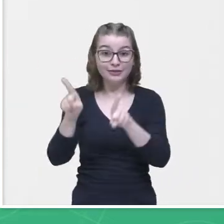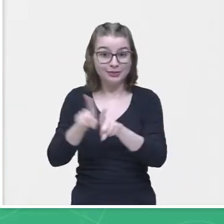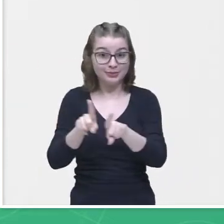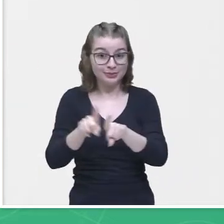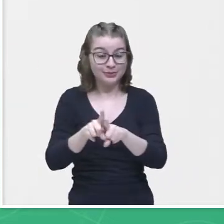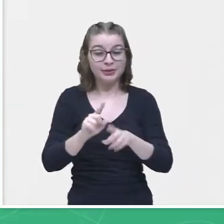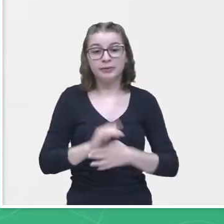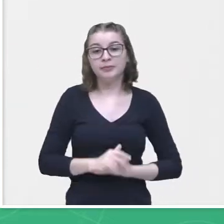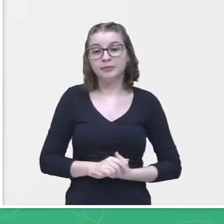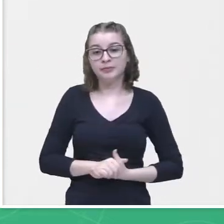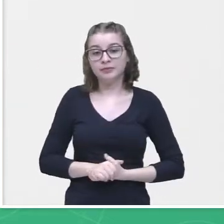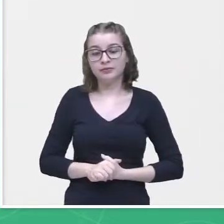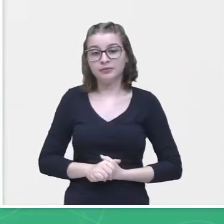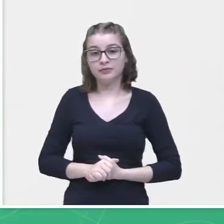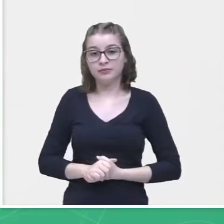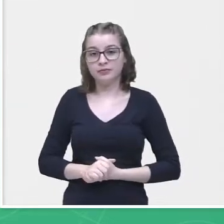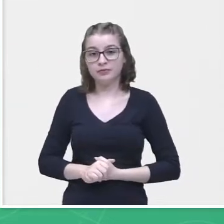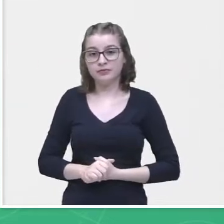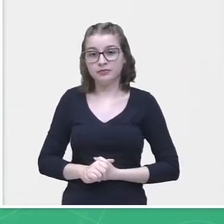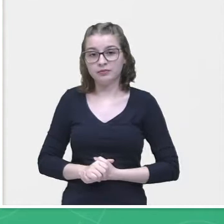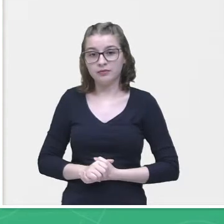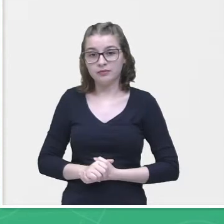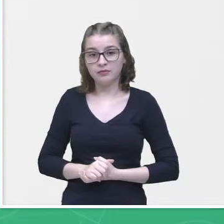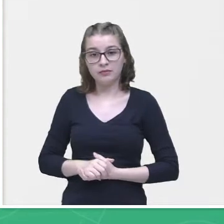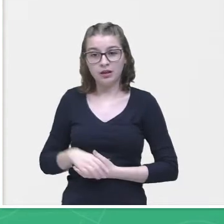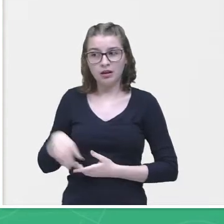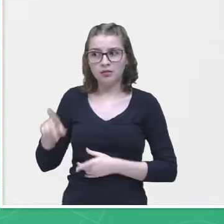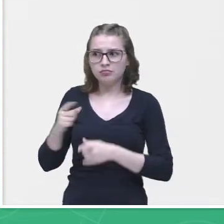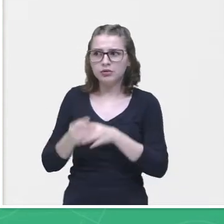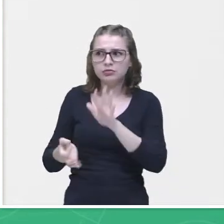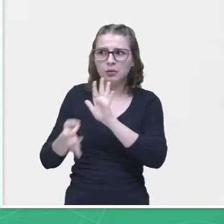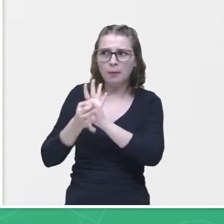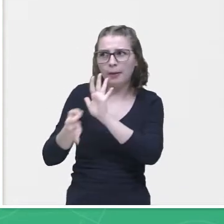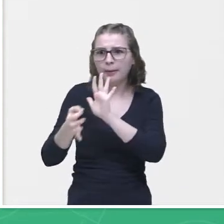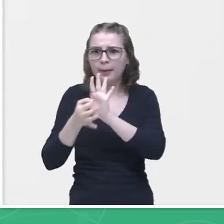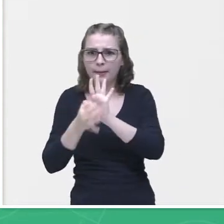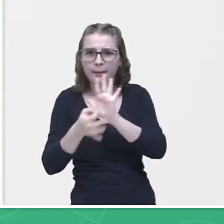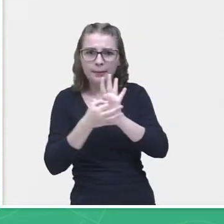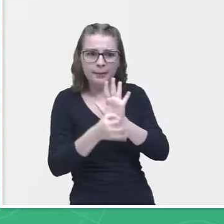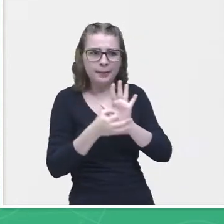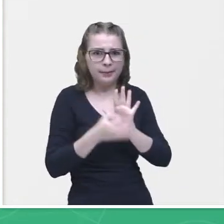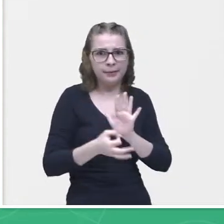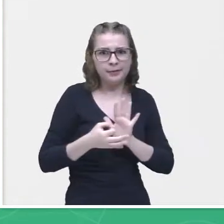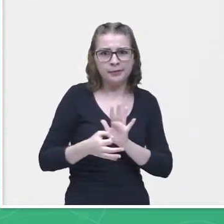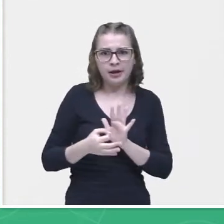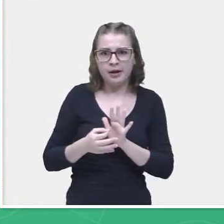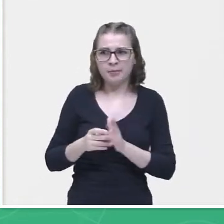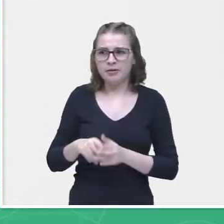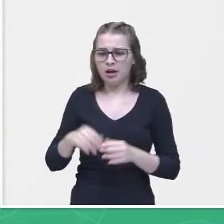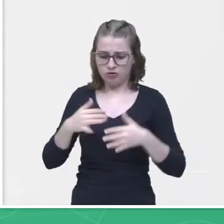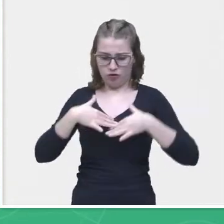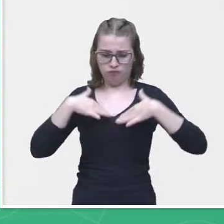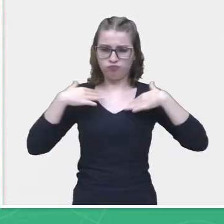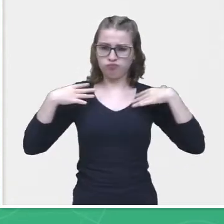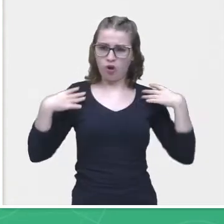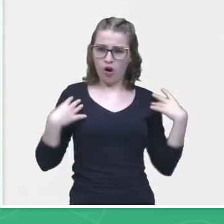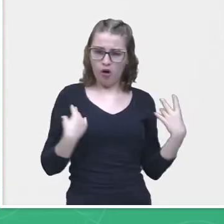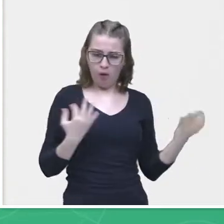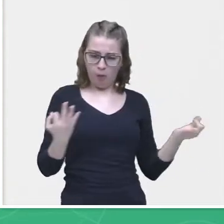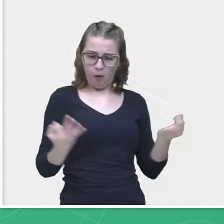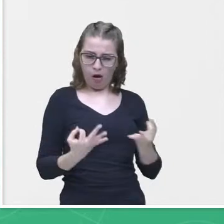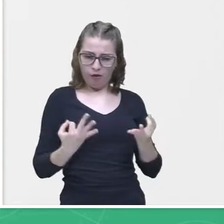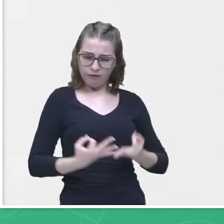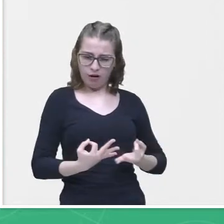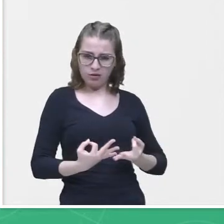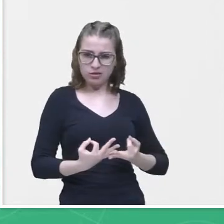isso? Também tem quem comente isso, quem comente aquilo. É um culto exagerado ao corpo. Não, eu quero que você pense aí,